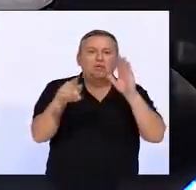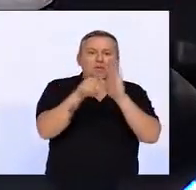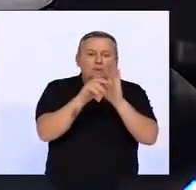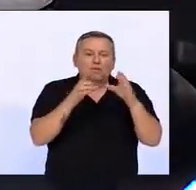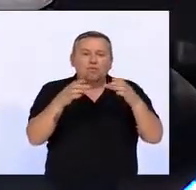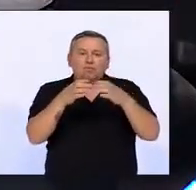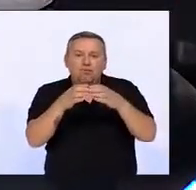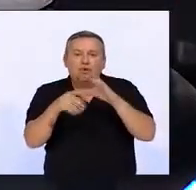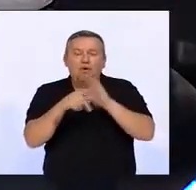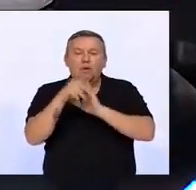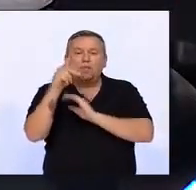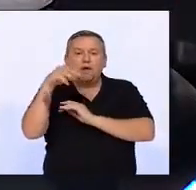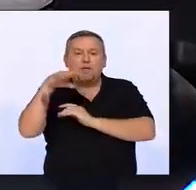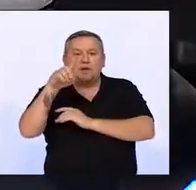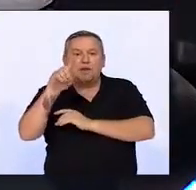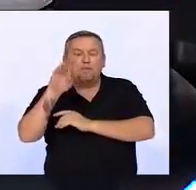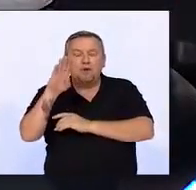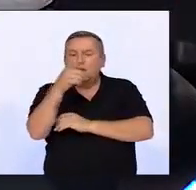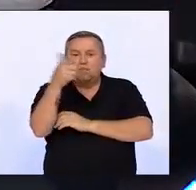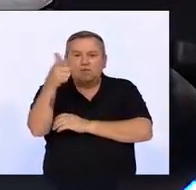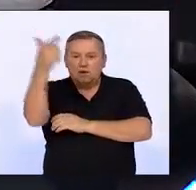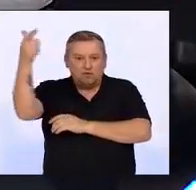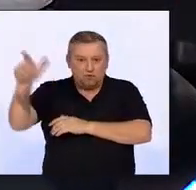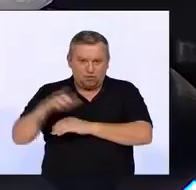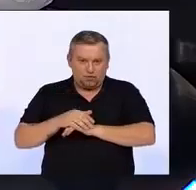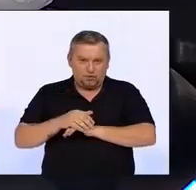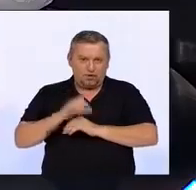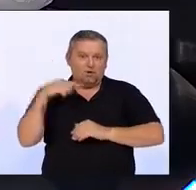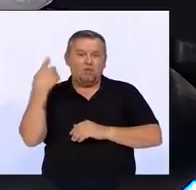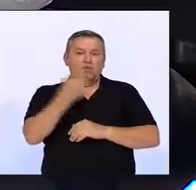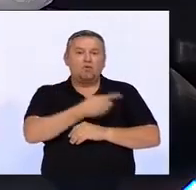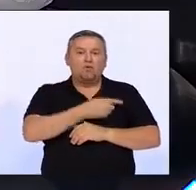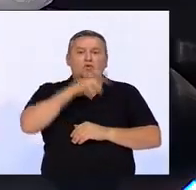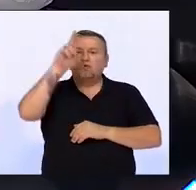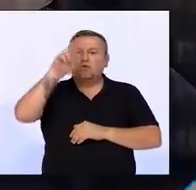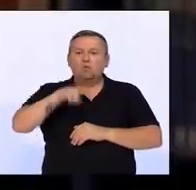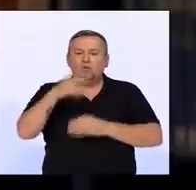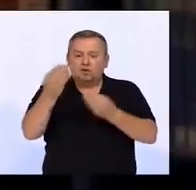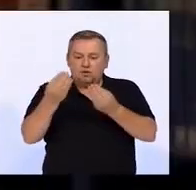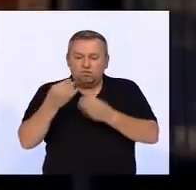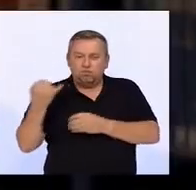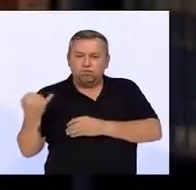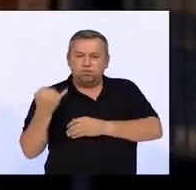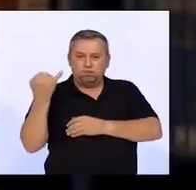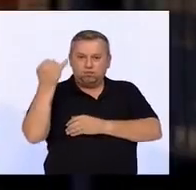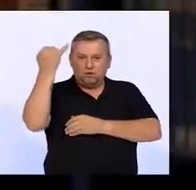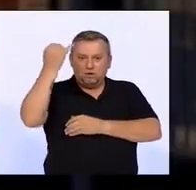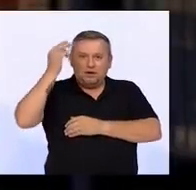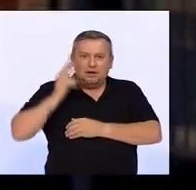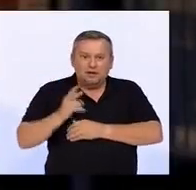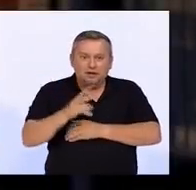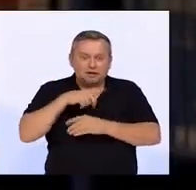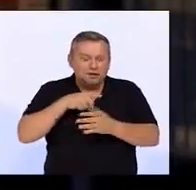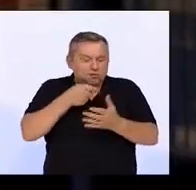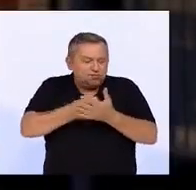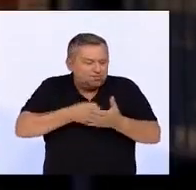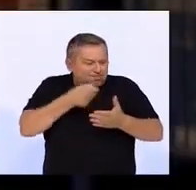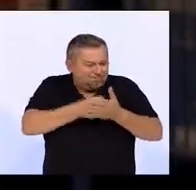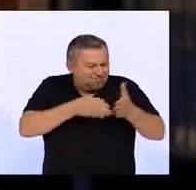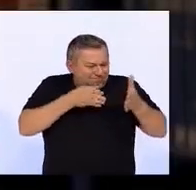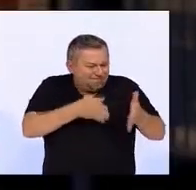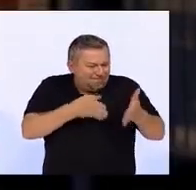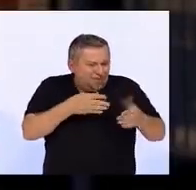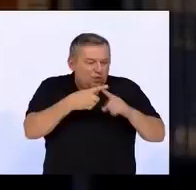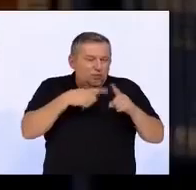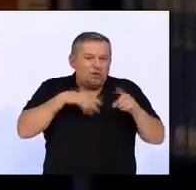PMDB, que não tem de outros partidos. Então, nós nunca nos valorizamos, sempre nos apequenamos, porque ficamos a